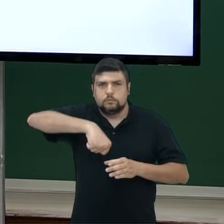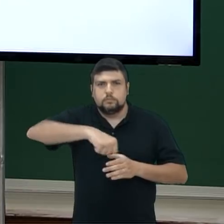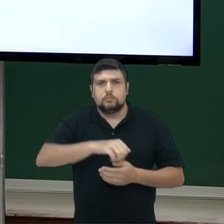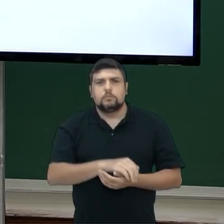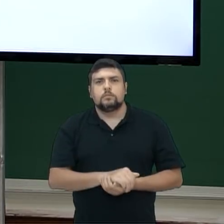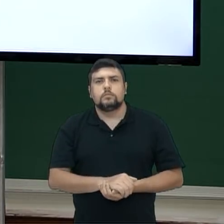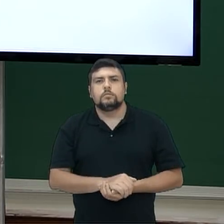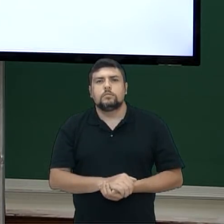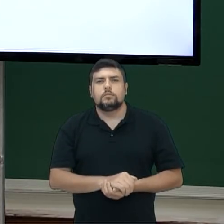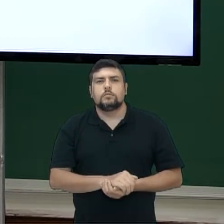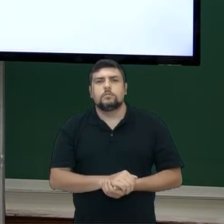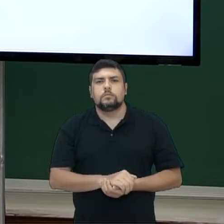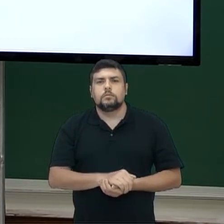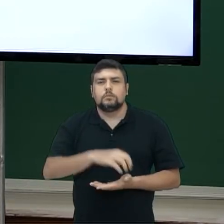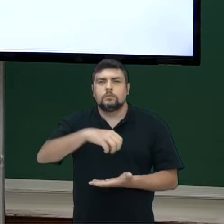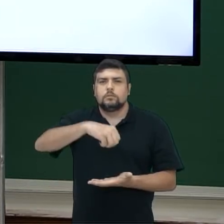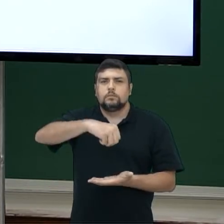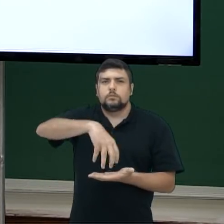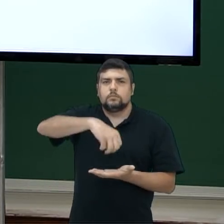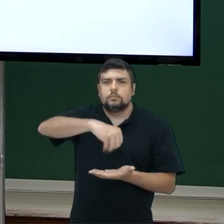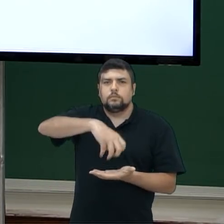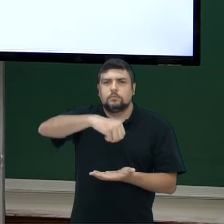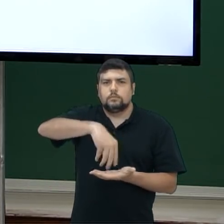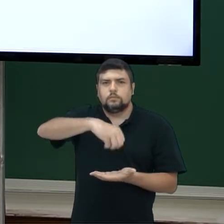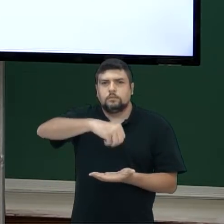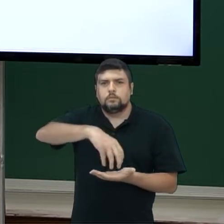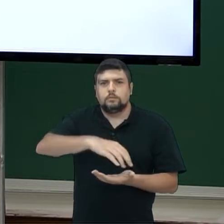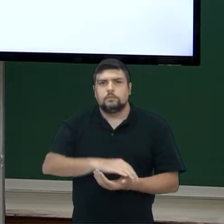impressora, está fazendo uma copy. E ele está